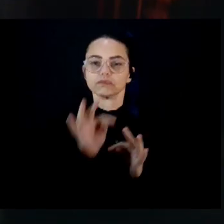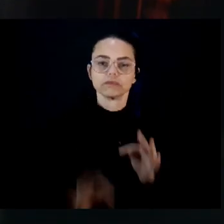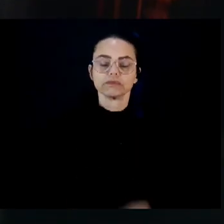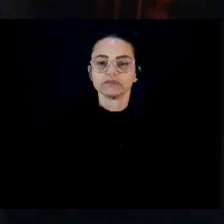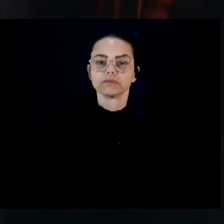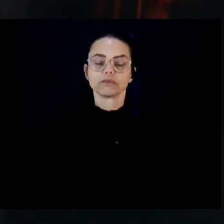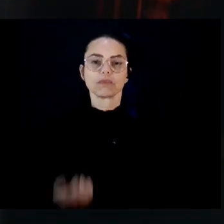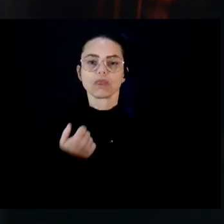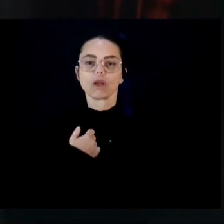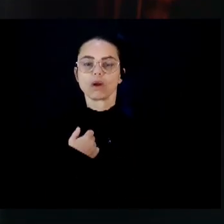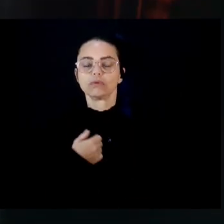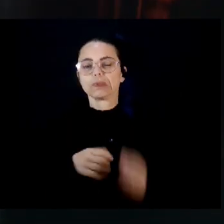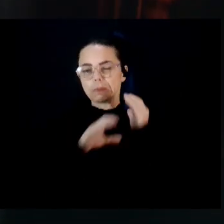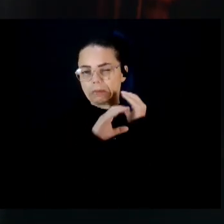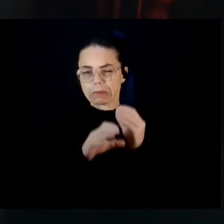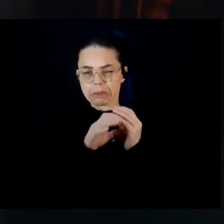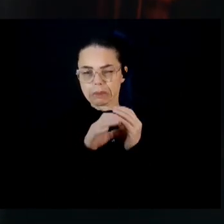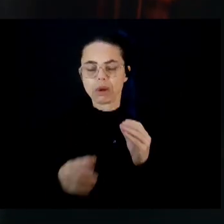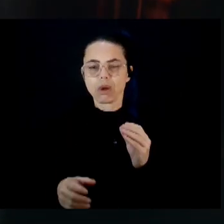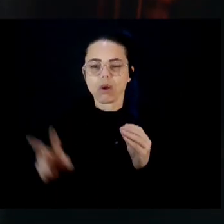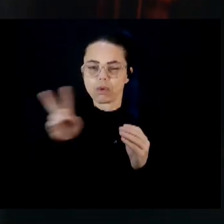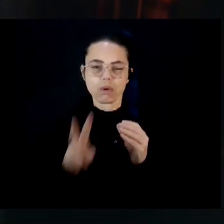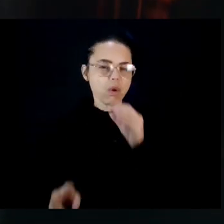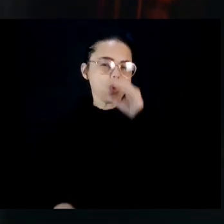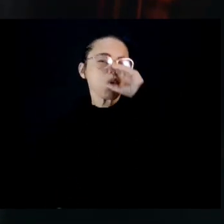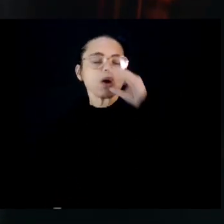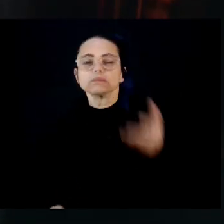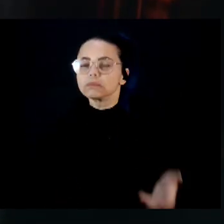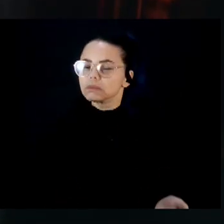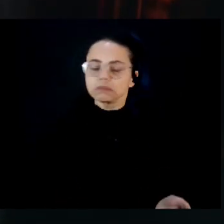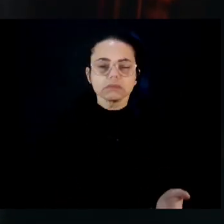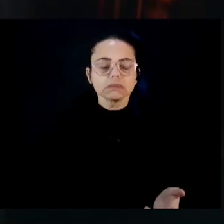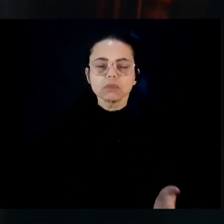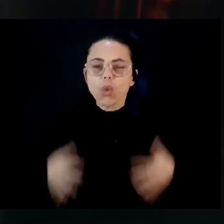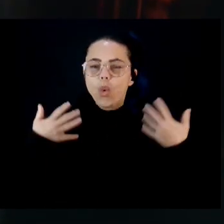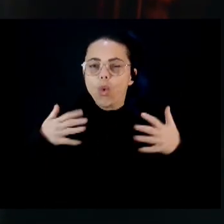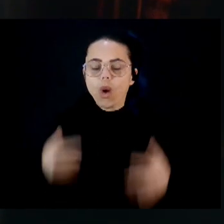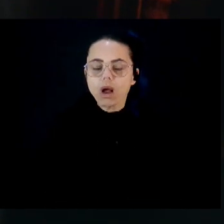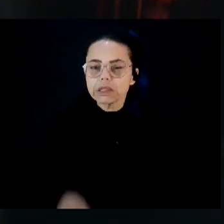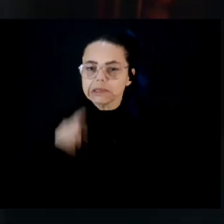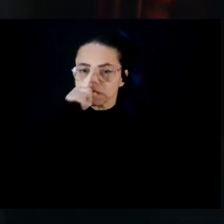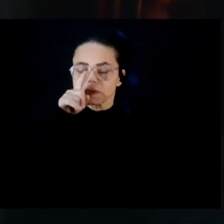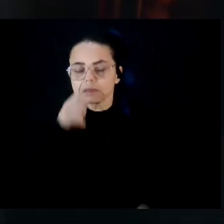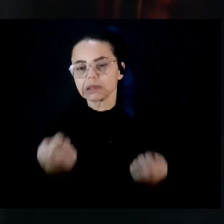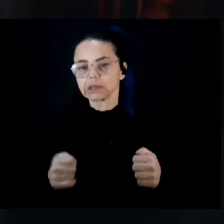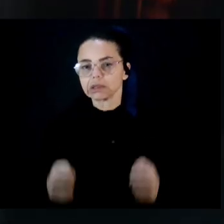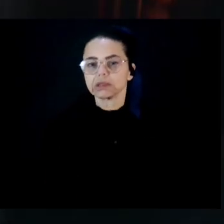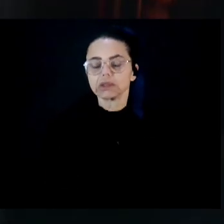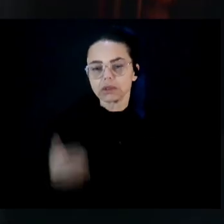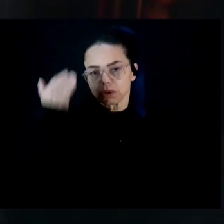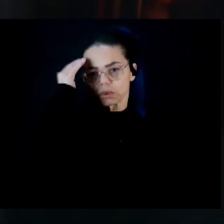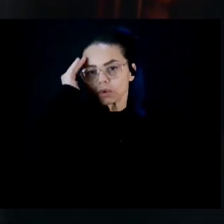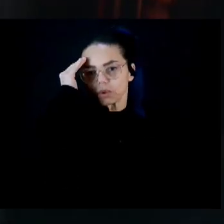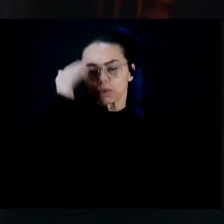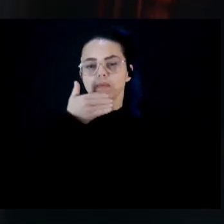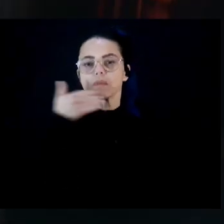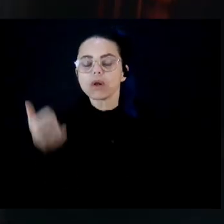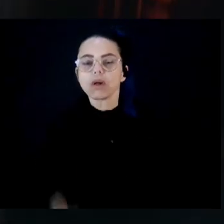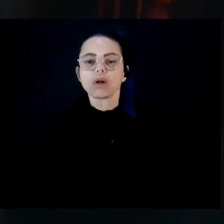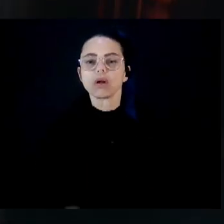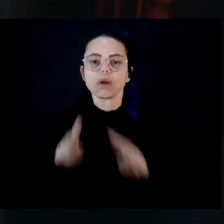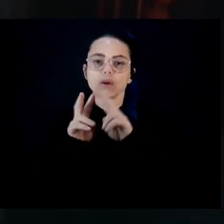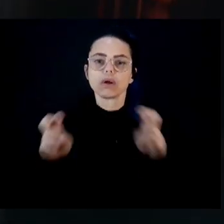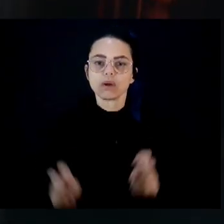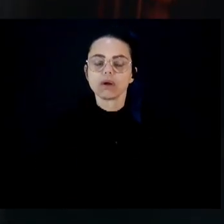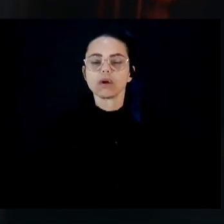indicada para todos? E quando o excesso pode se transformar em risco? Bom, a gente precisa entender, né? Então, para a gente discutir esse tema e